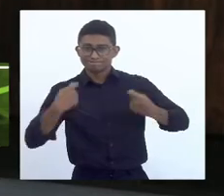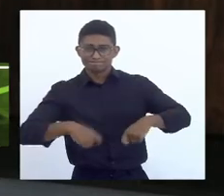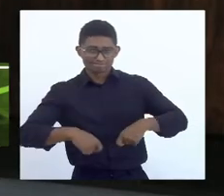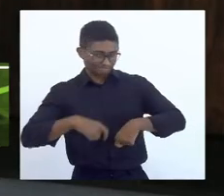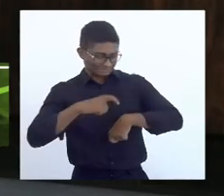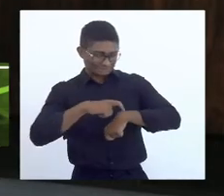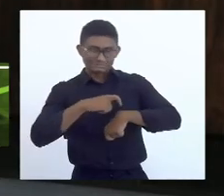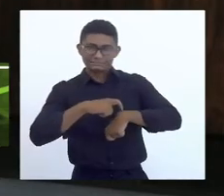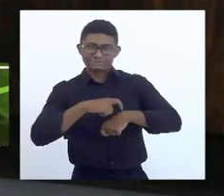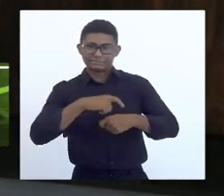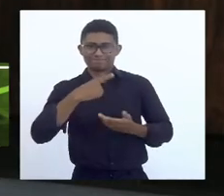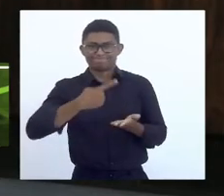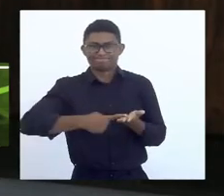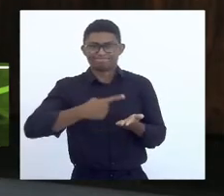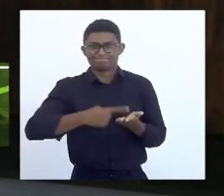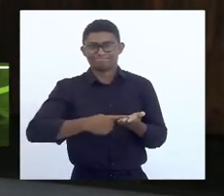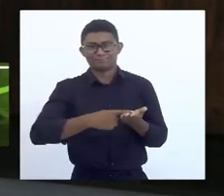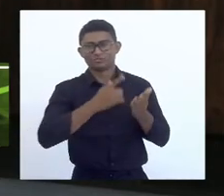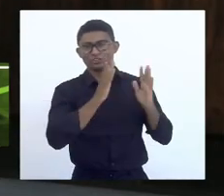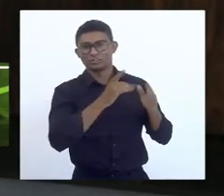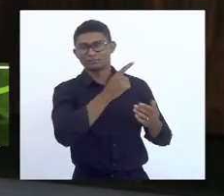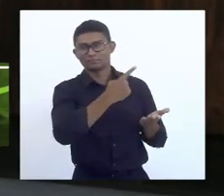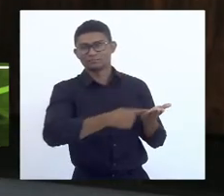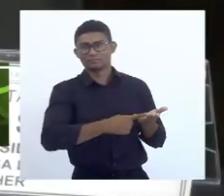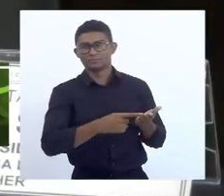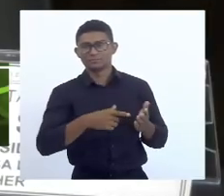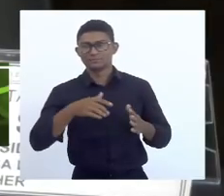vem. E quando verdade. A gente vem, o pessoal já